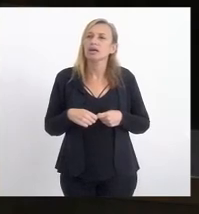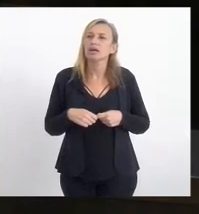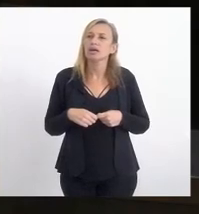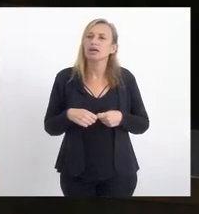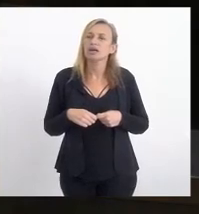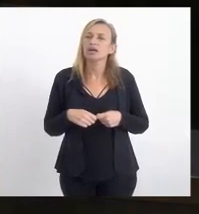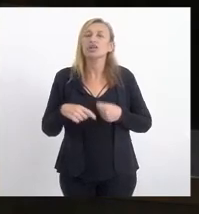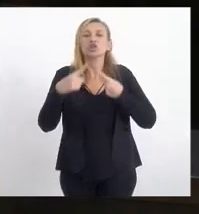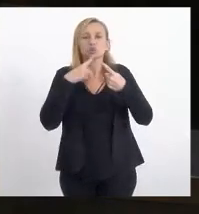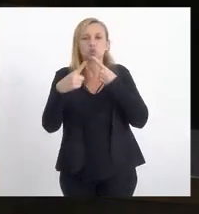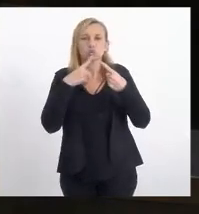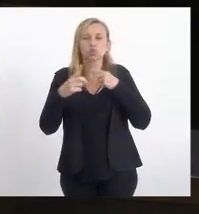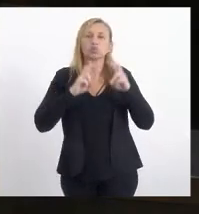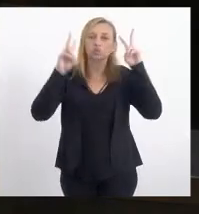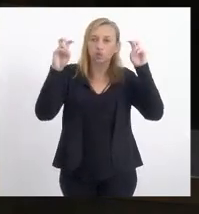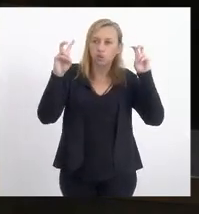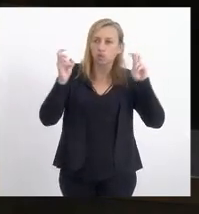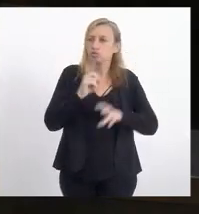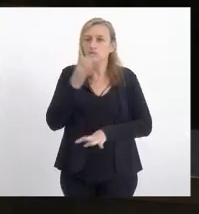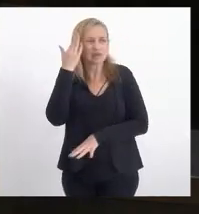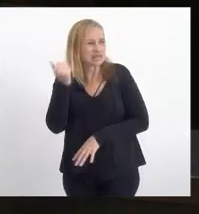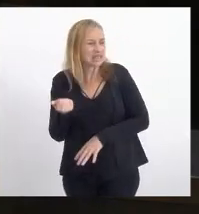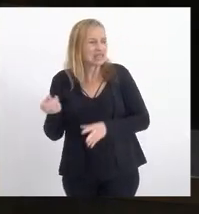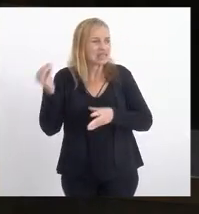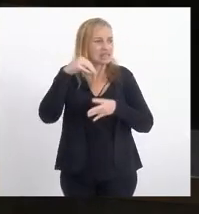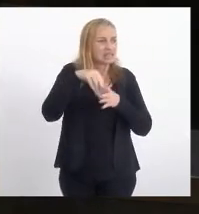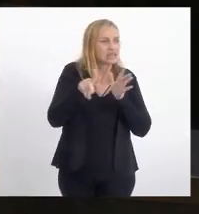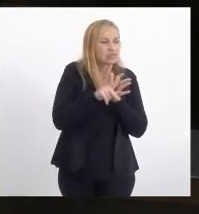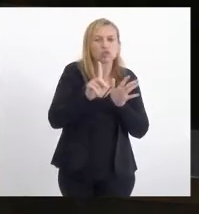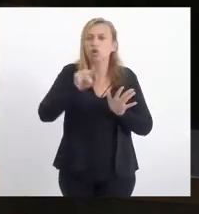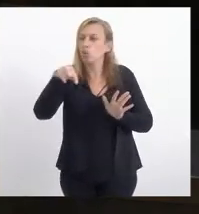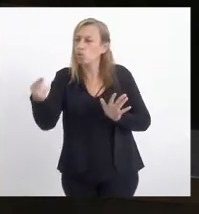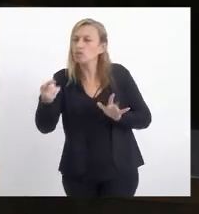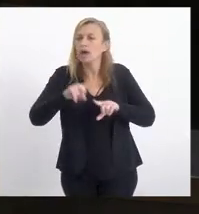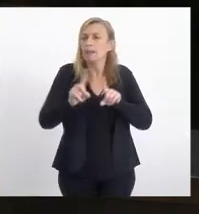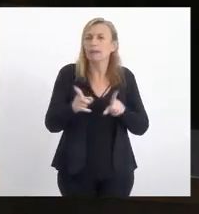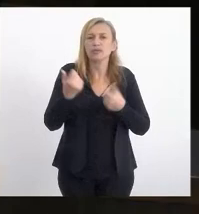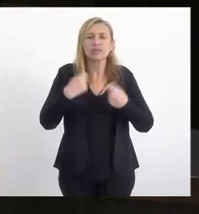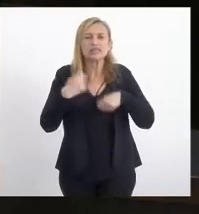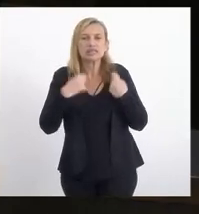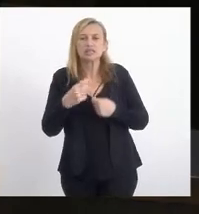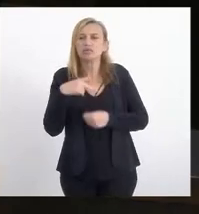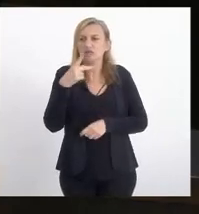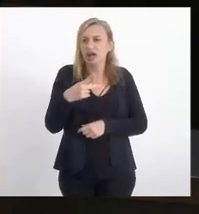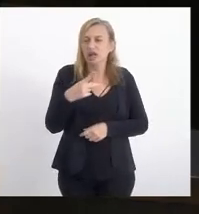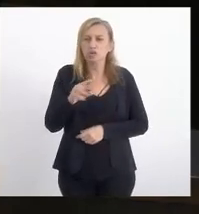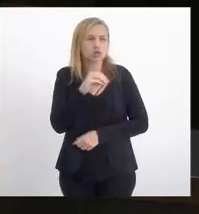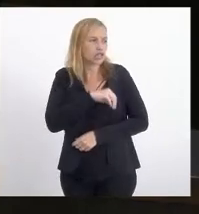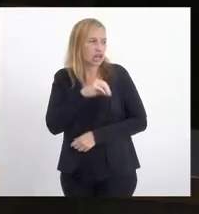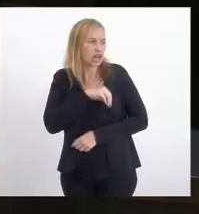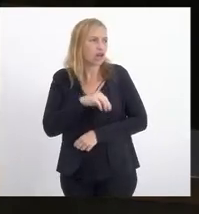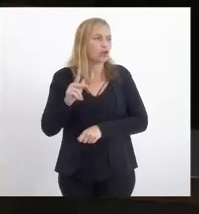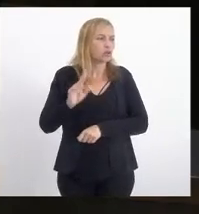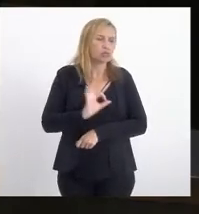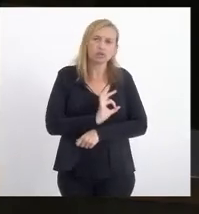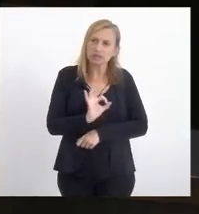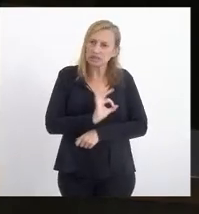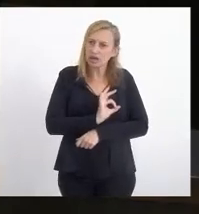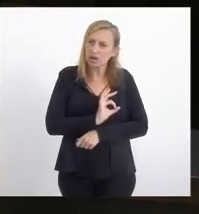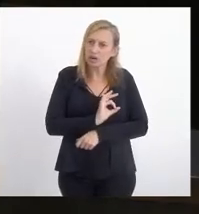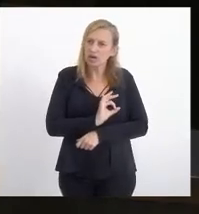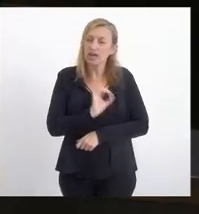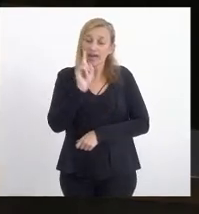debater e isso discutir não sei se a nesse projeto se são em outros mas nós precisamos dizer o seguinte o salário do policial